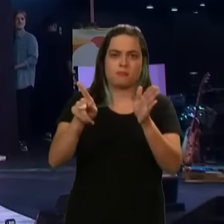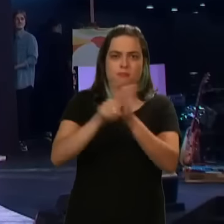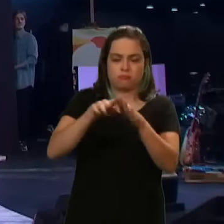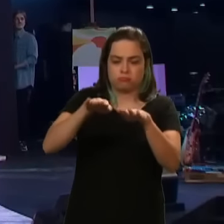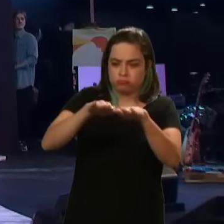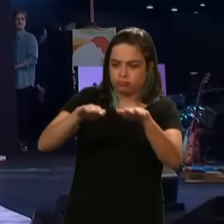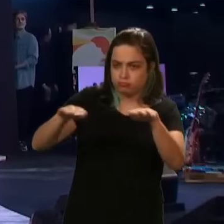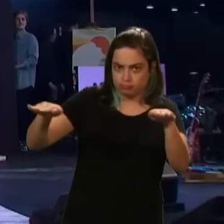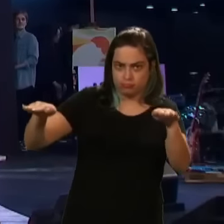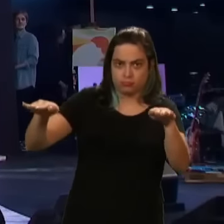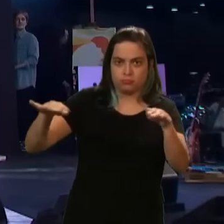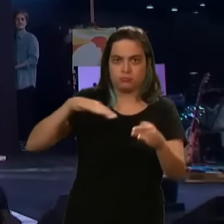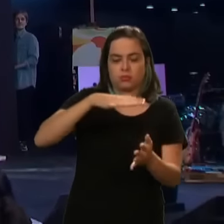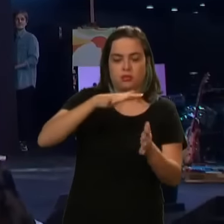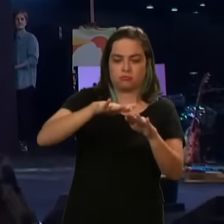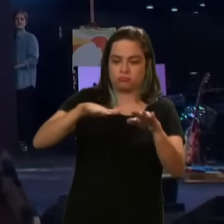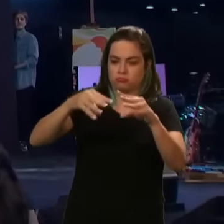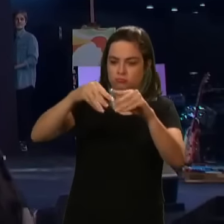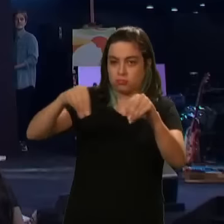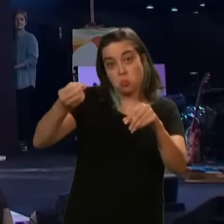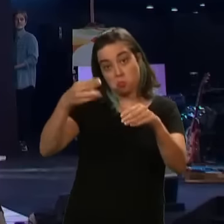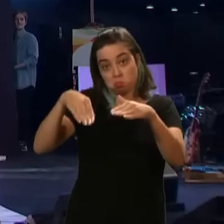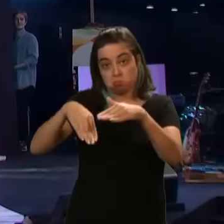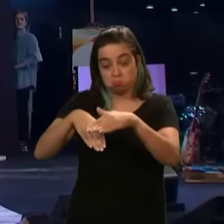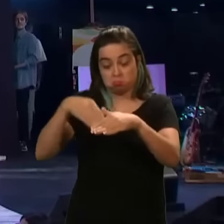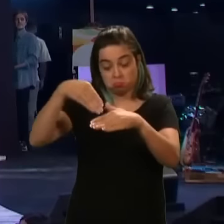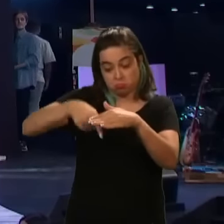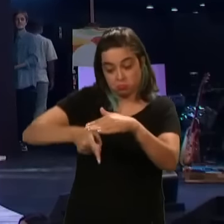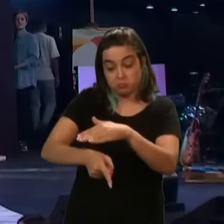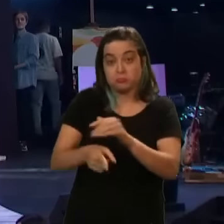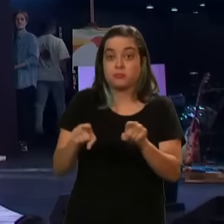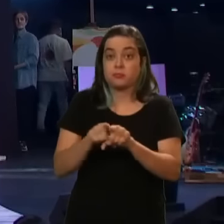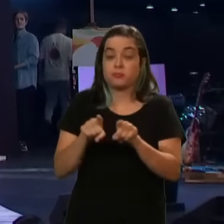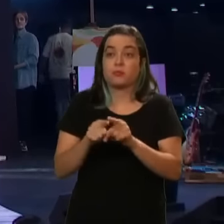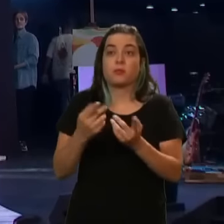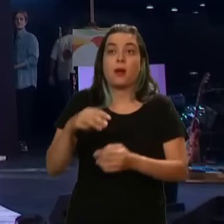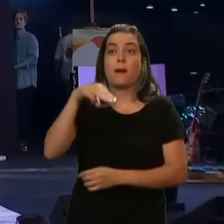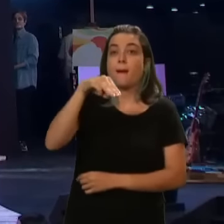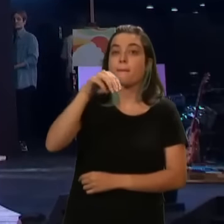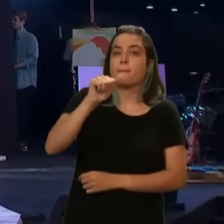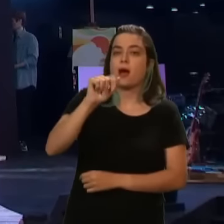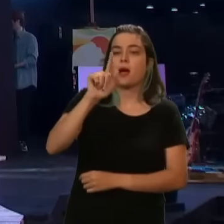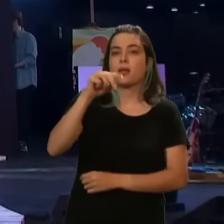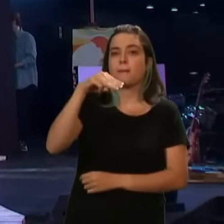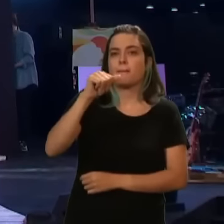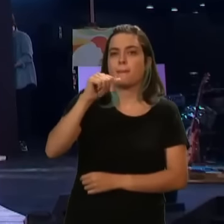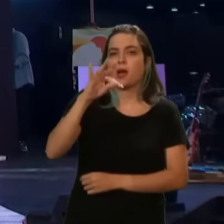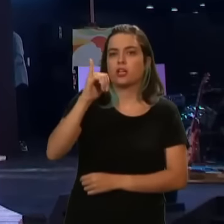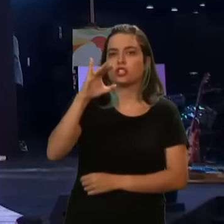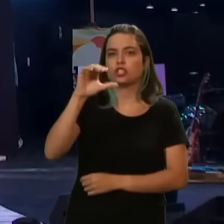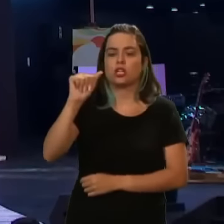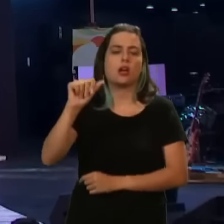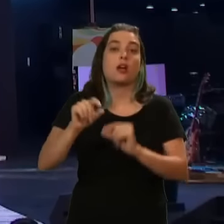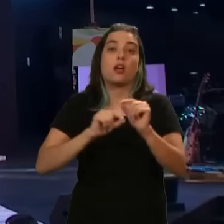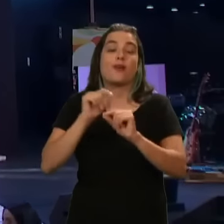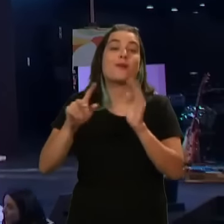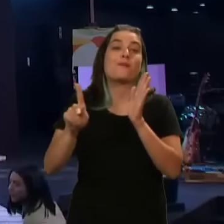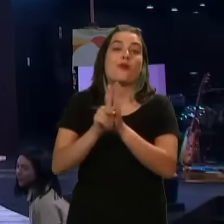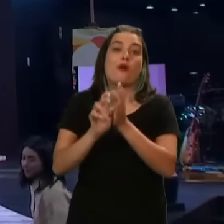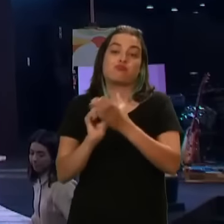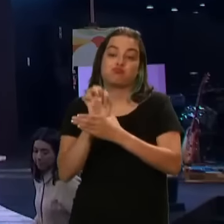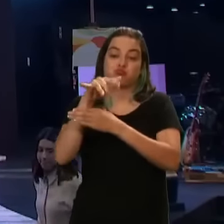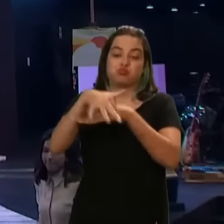superfície ou também formada no interior. E as rochas magmáticas são formadas pelas lavas